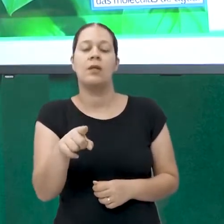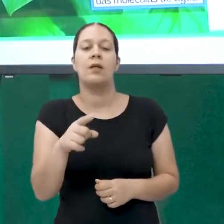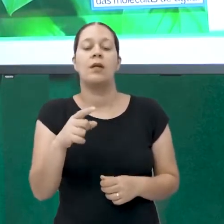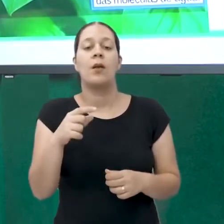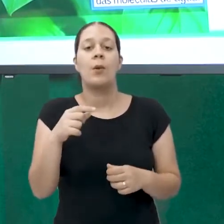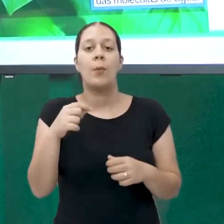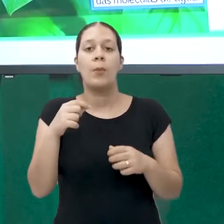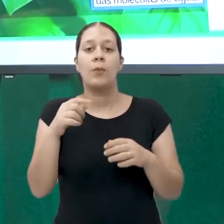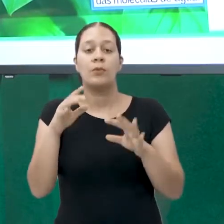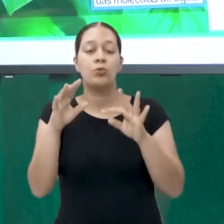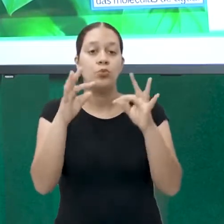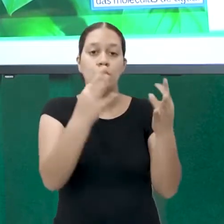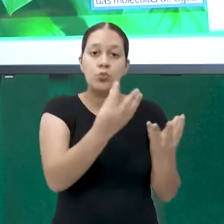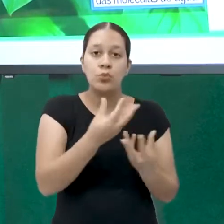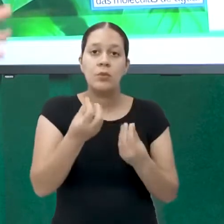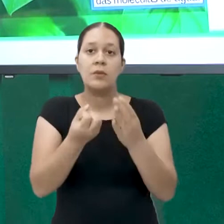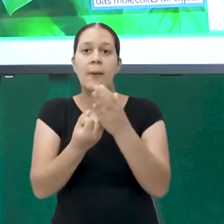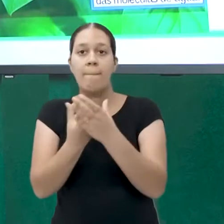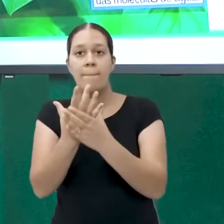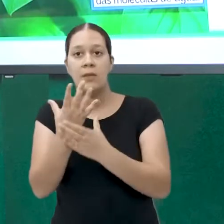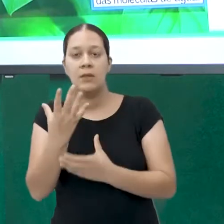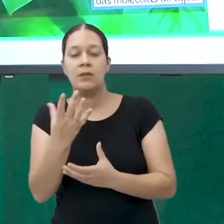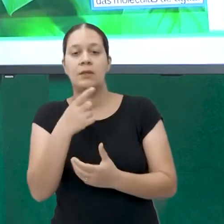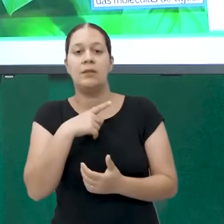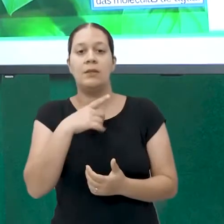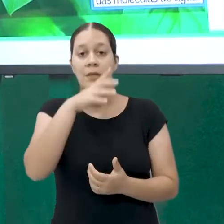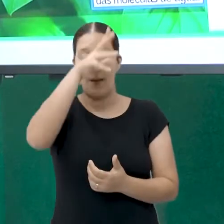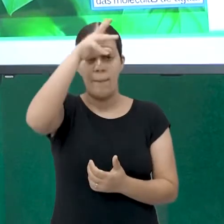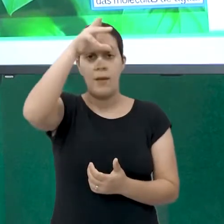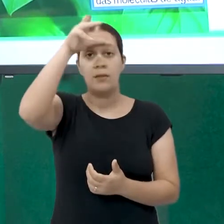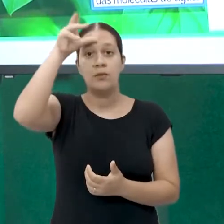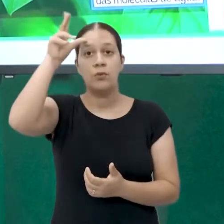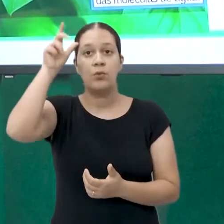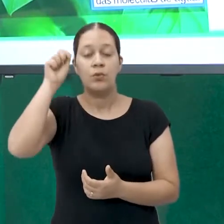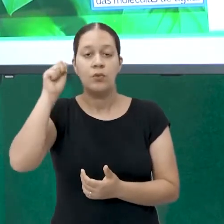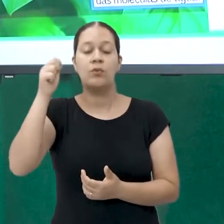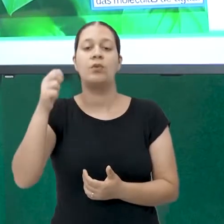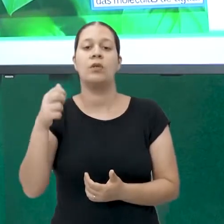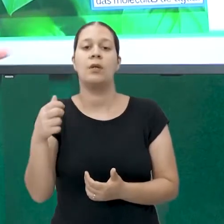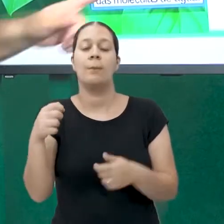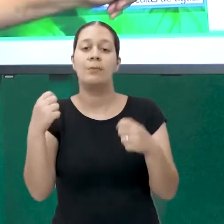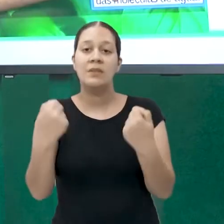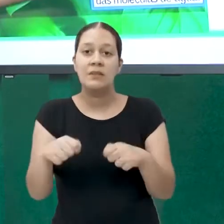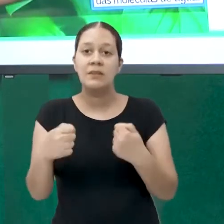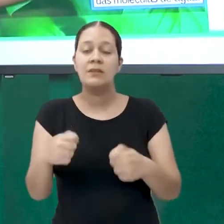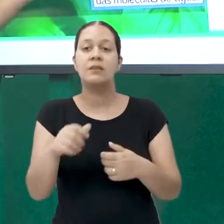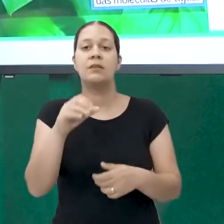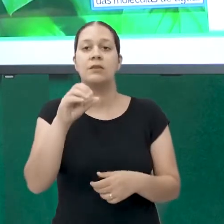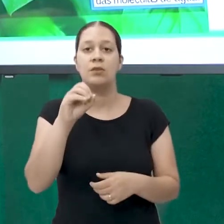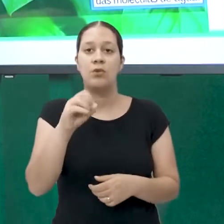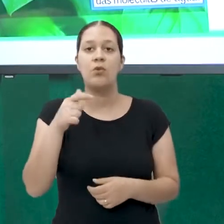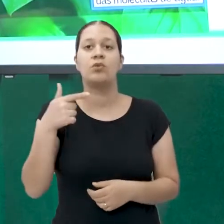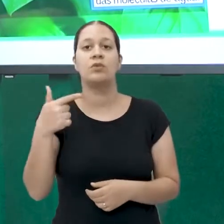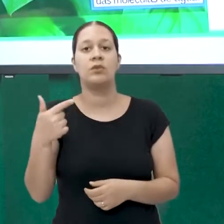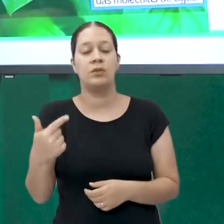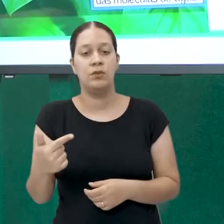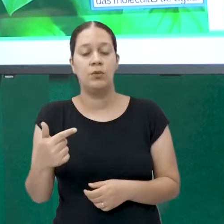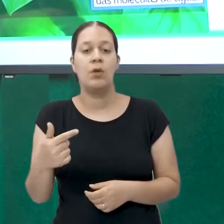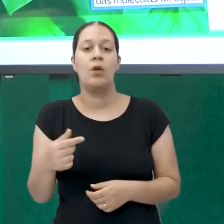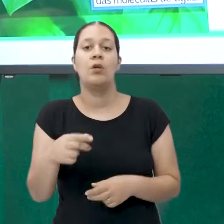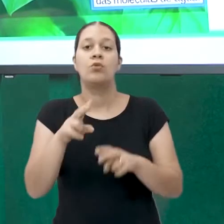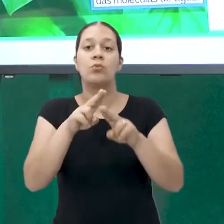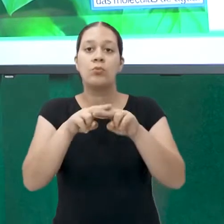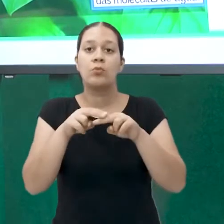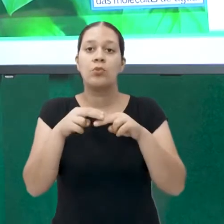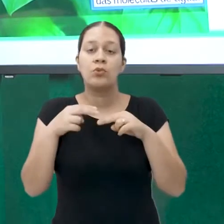toda a Amazônia, derruba toda a Mata Atlântica, derruba tudo que é planta, você não vai ter o que no nosso planeta? Oxigênio,